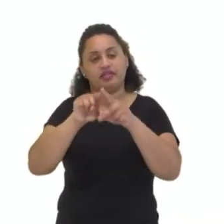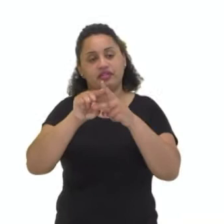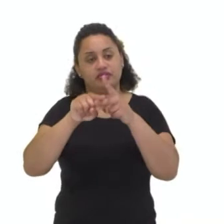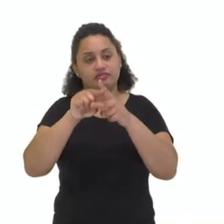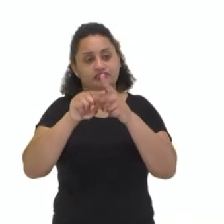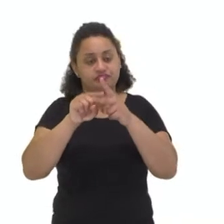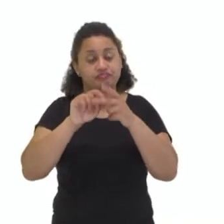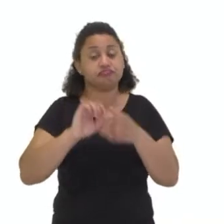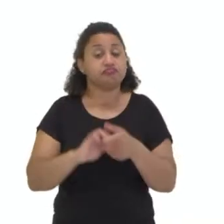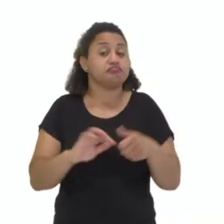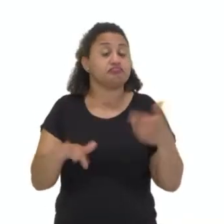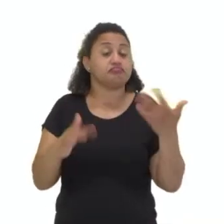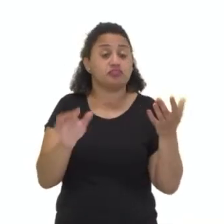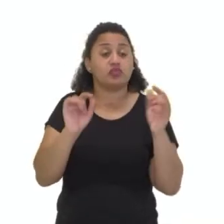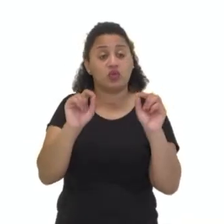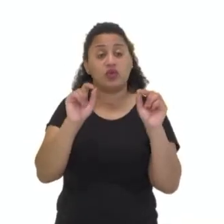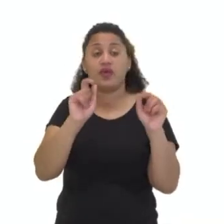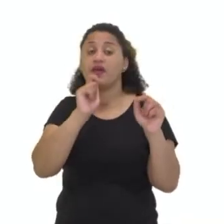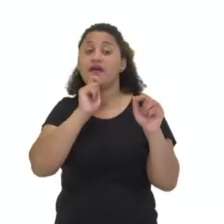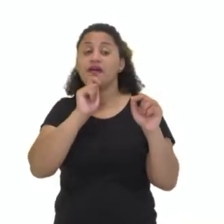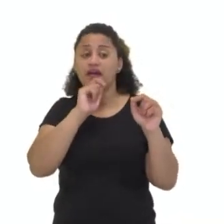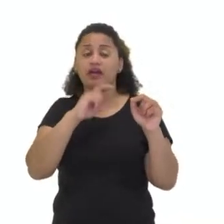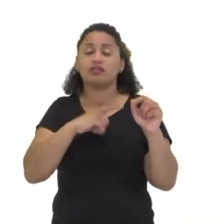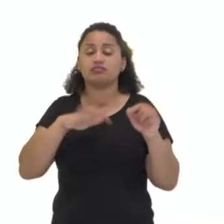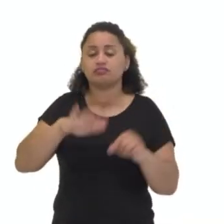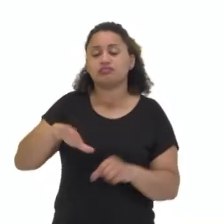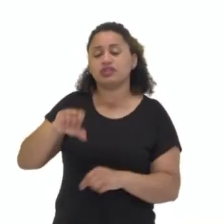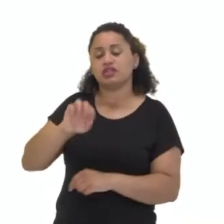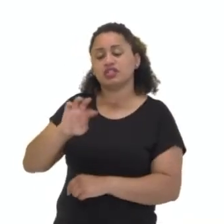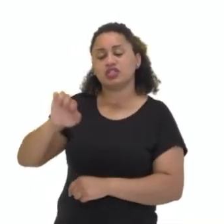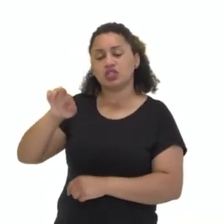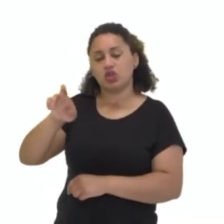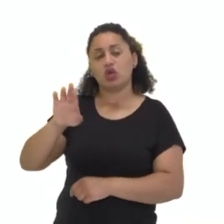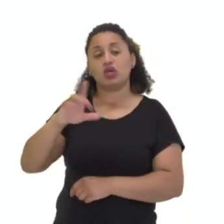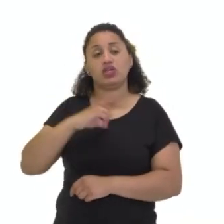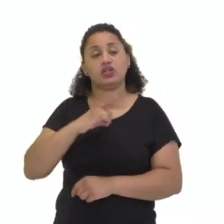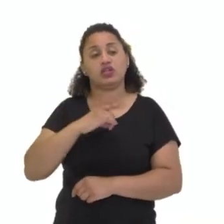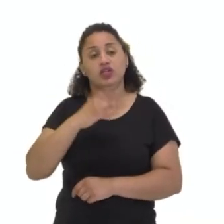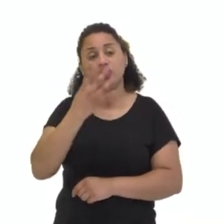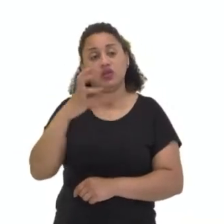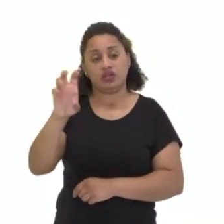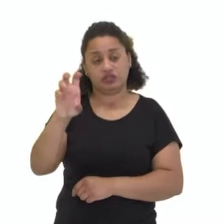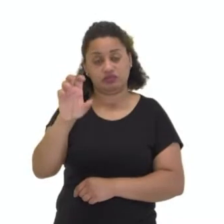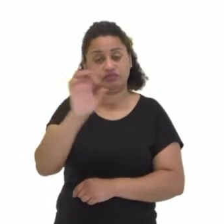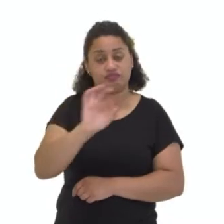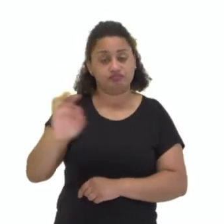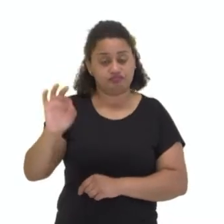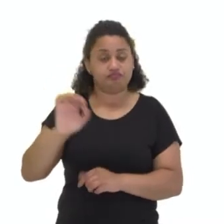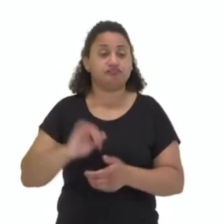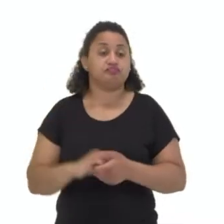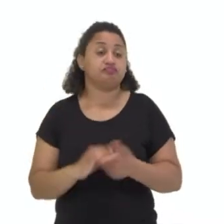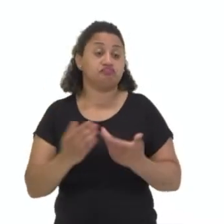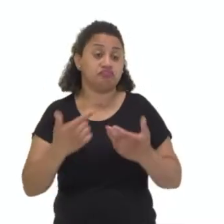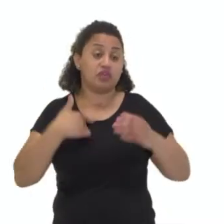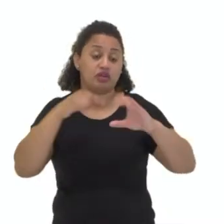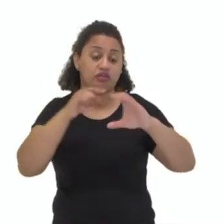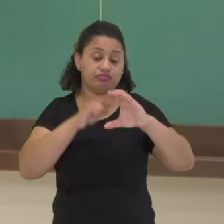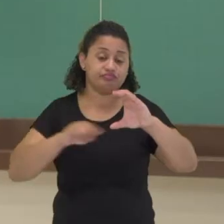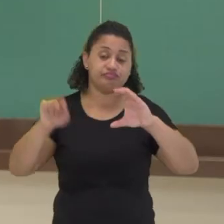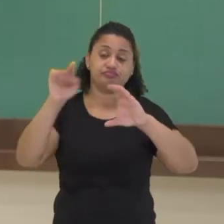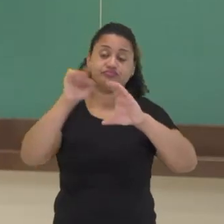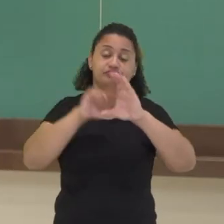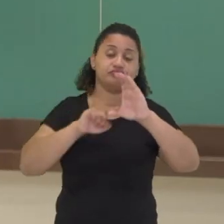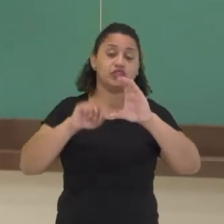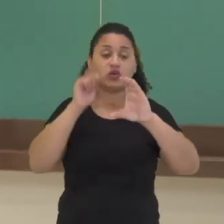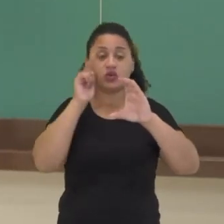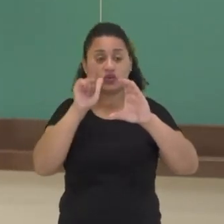a área, eu quero calcular esse setor, eu tenho 45 graus. Para esse círculo todo, eu já achei a